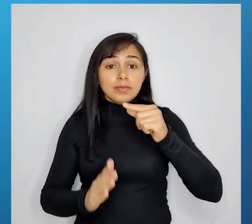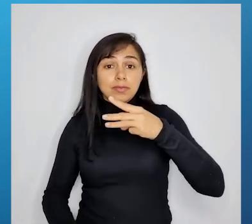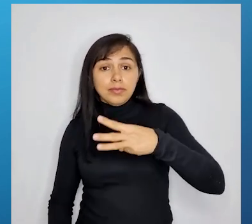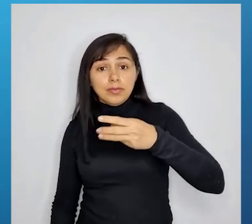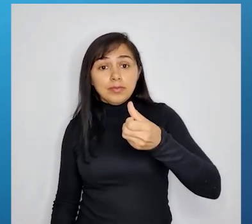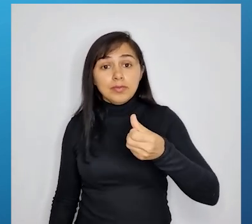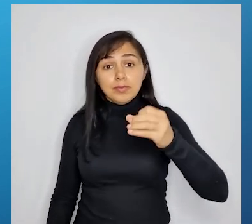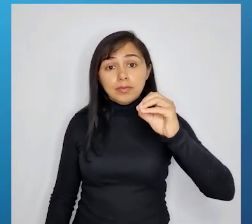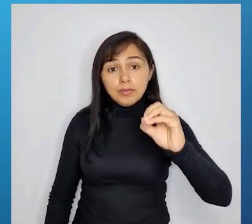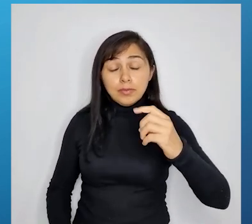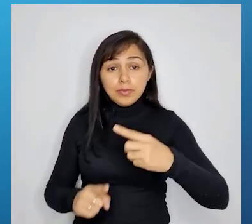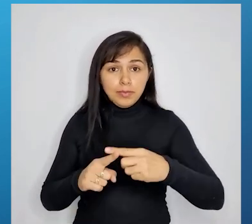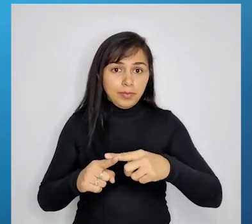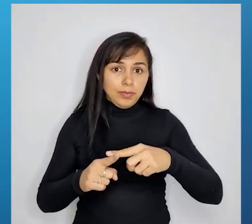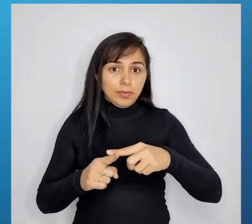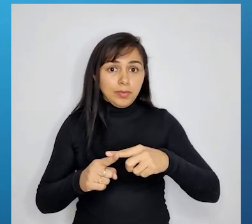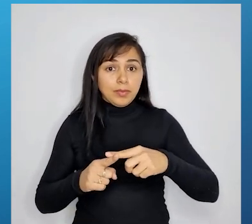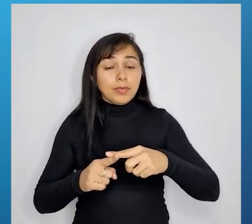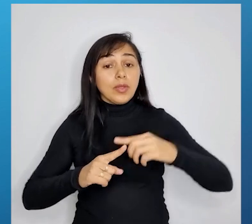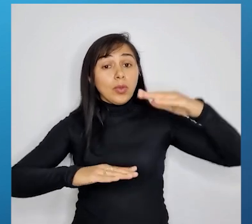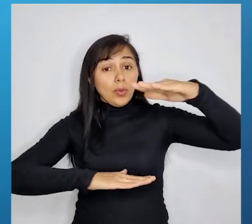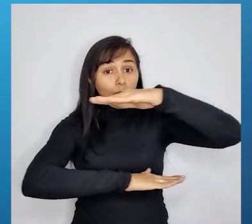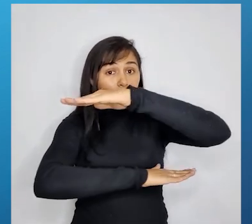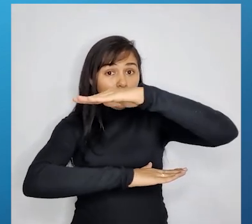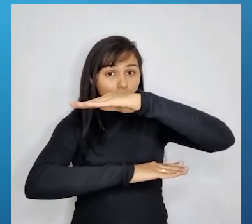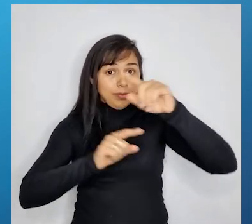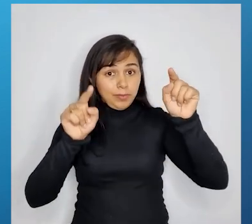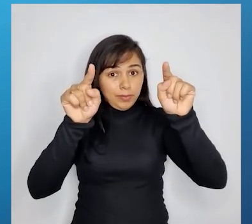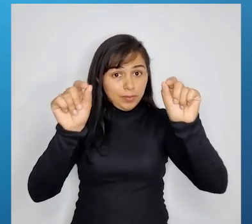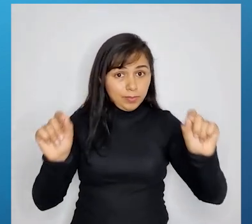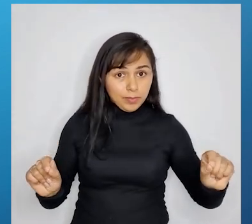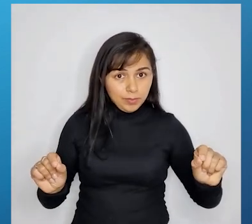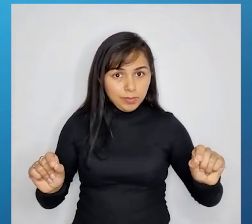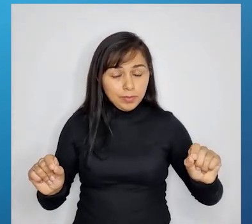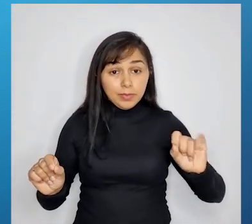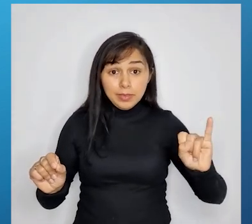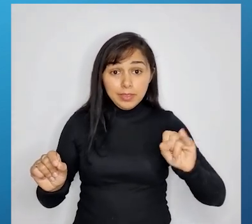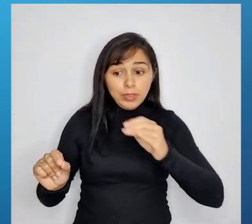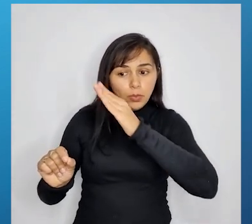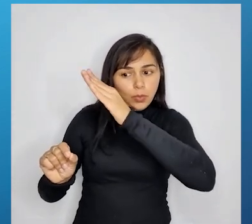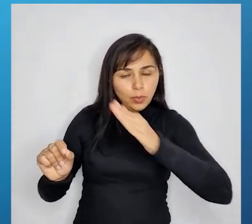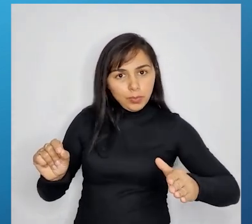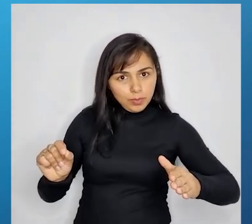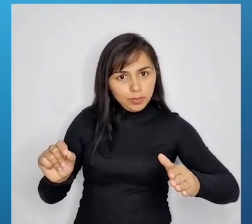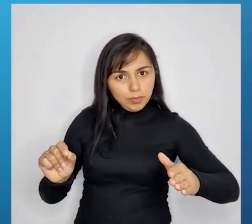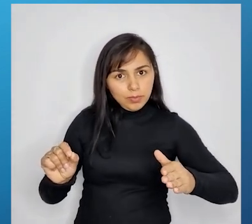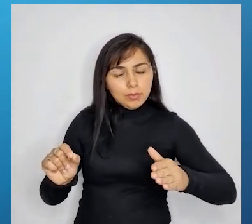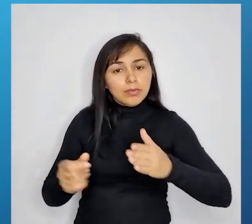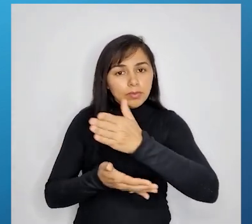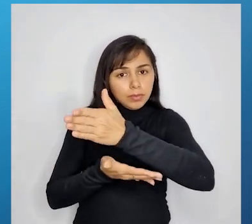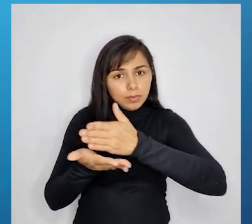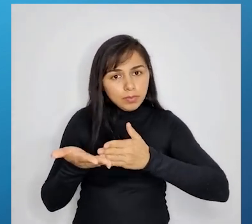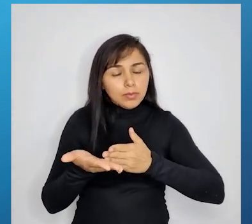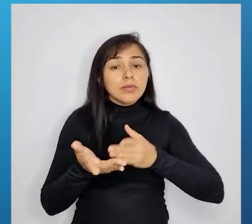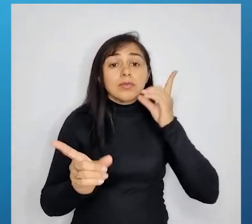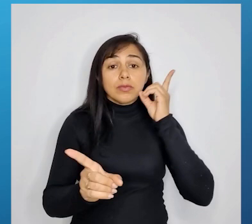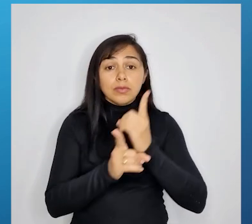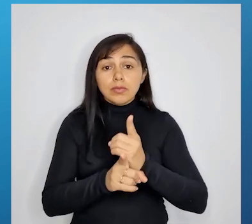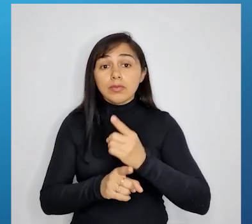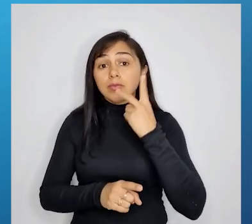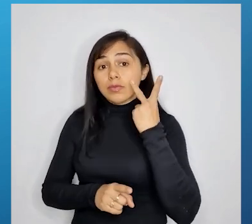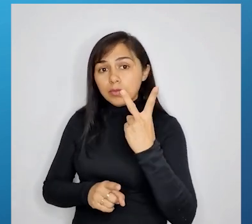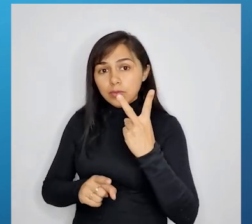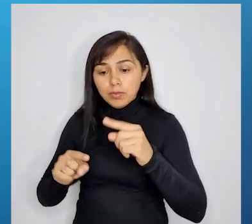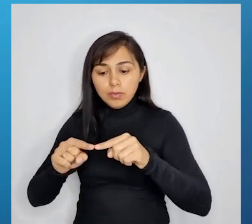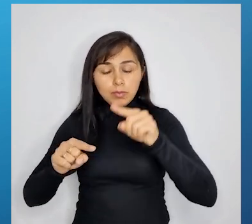ele aqui ao meio, por exemplo, você vai ter dois triângulos. A soma dos ângulos internos